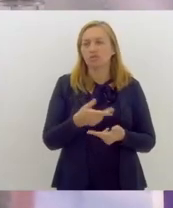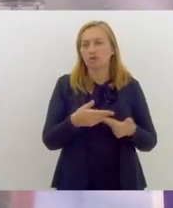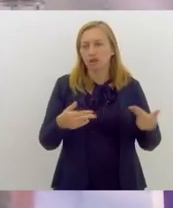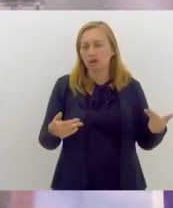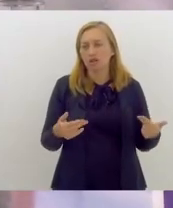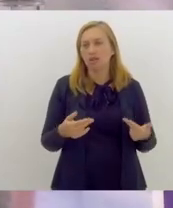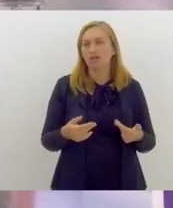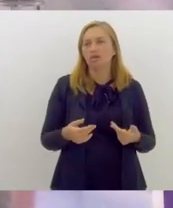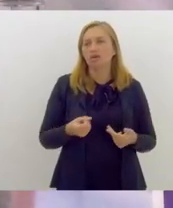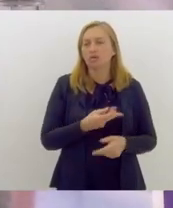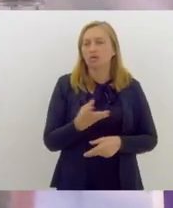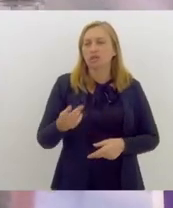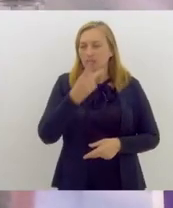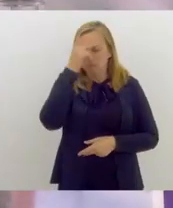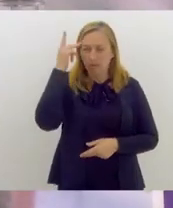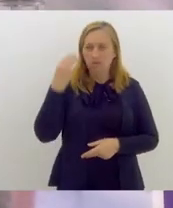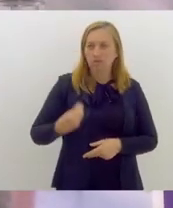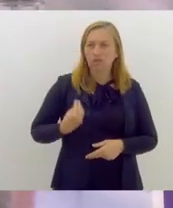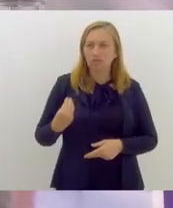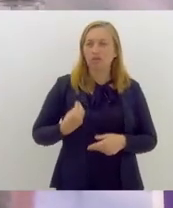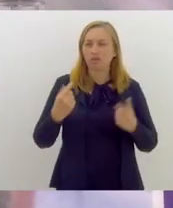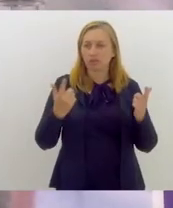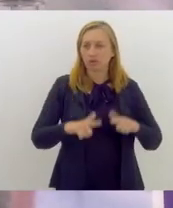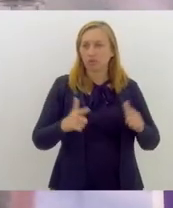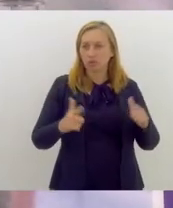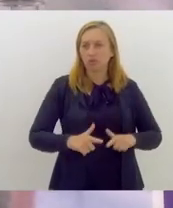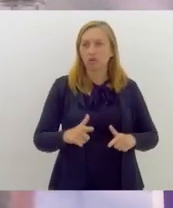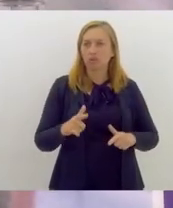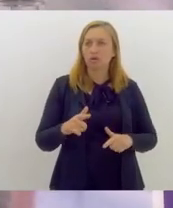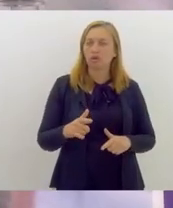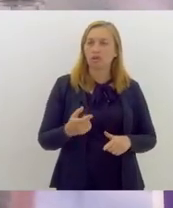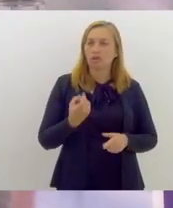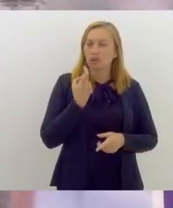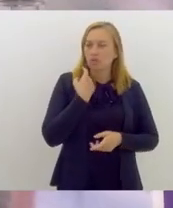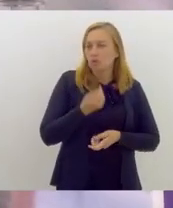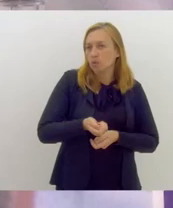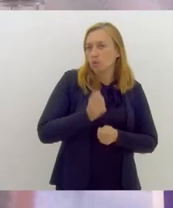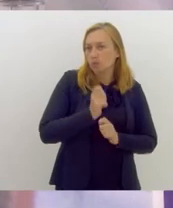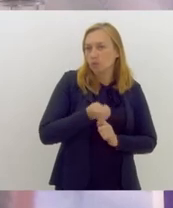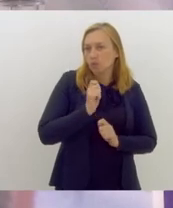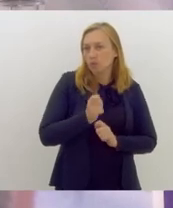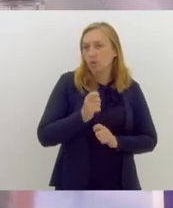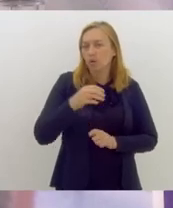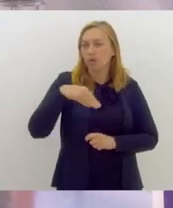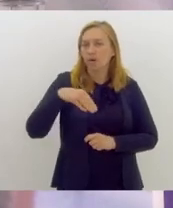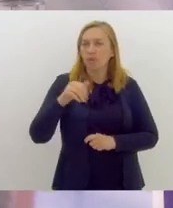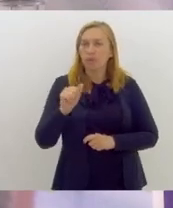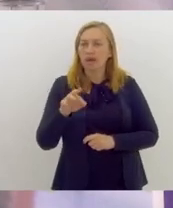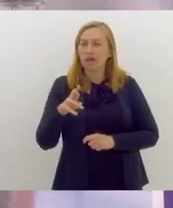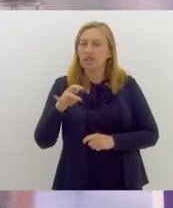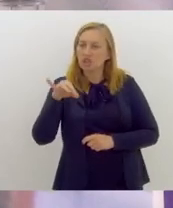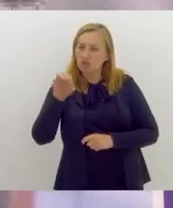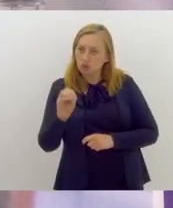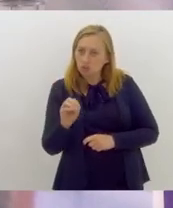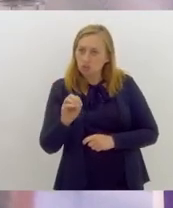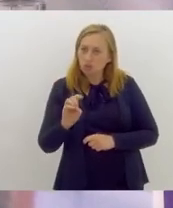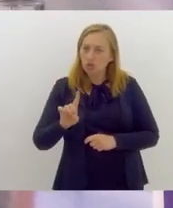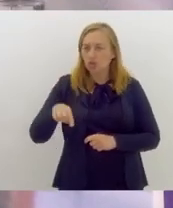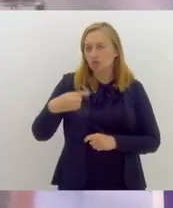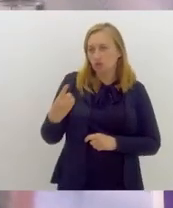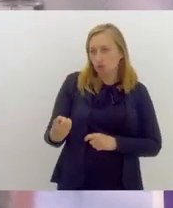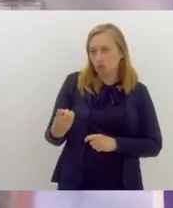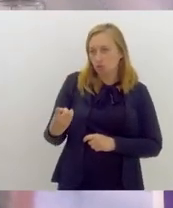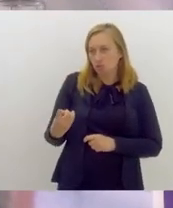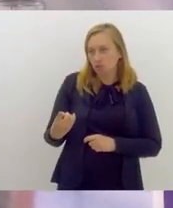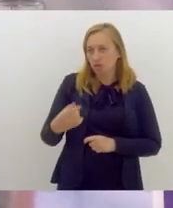de pessoas ali que subsistem da carta do Guaiamum da carta do marisco do vôlei e de